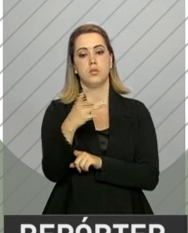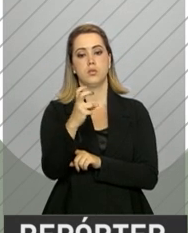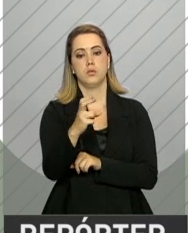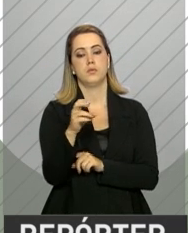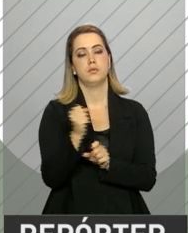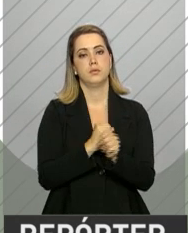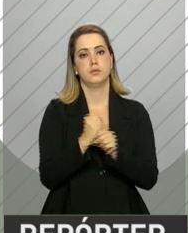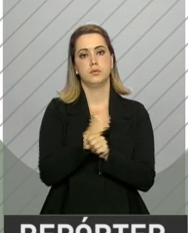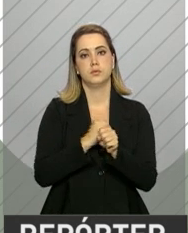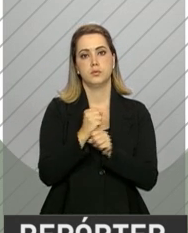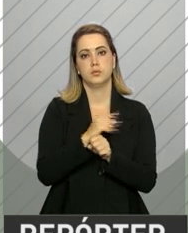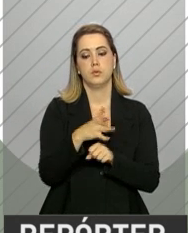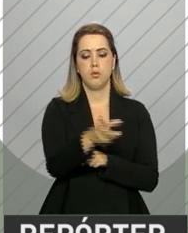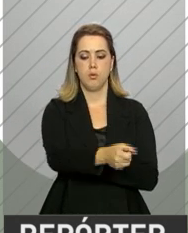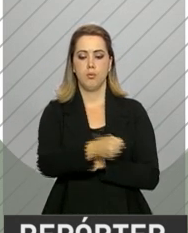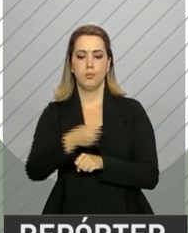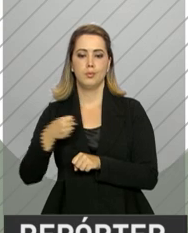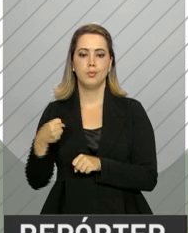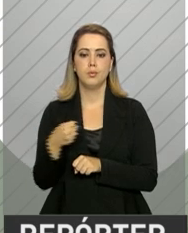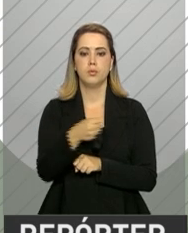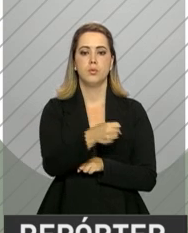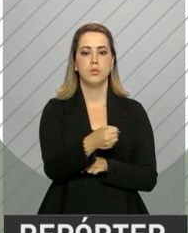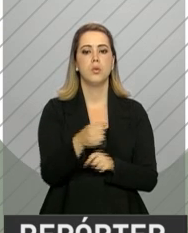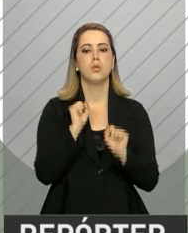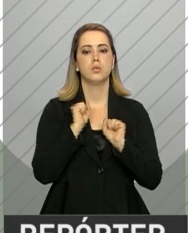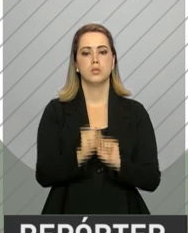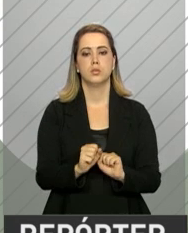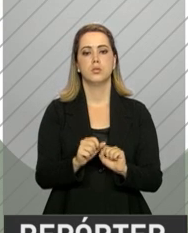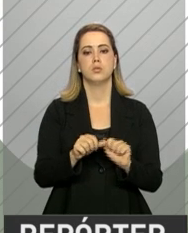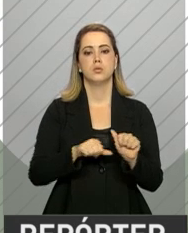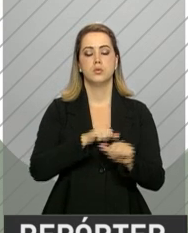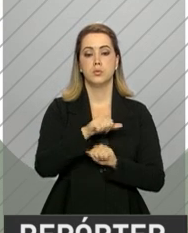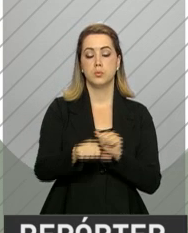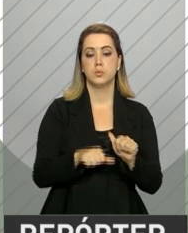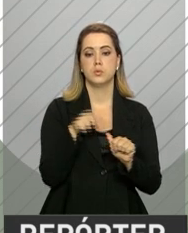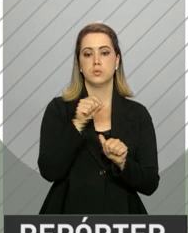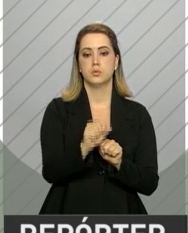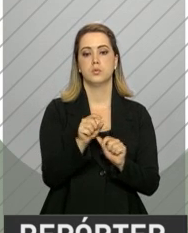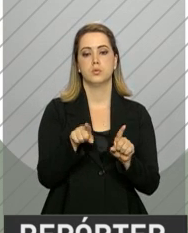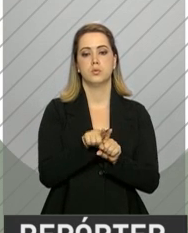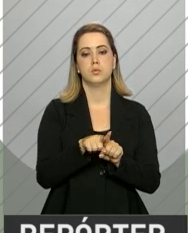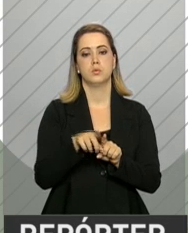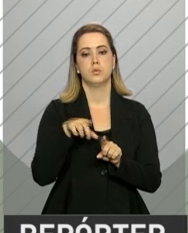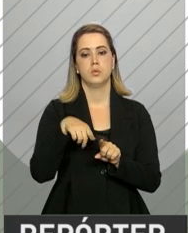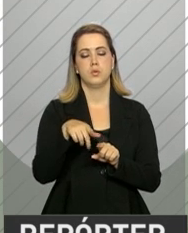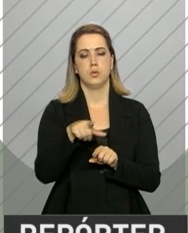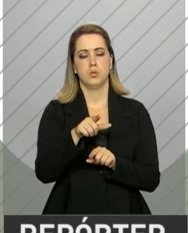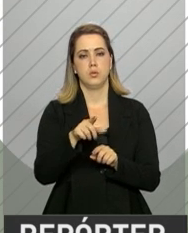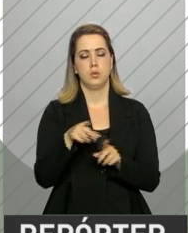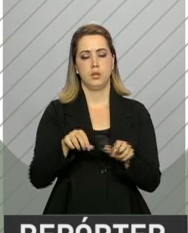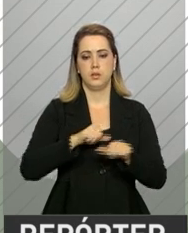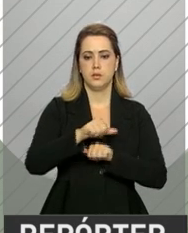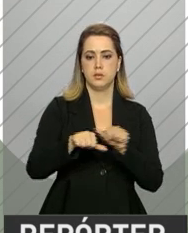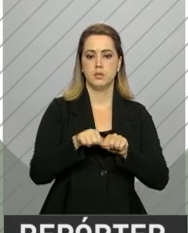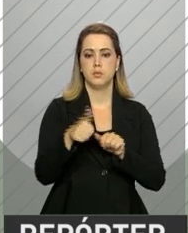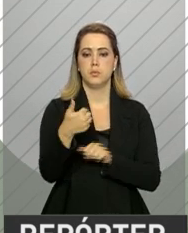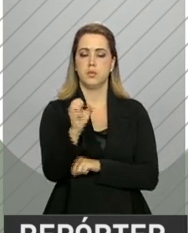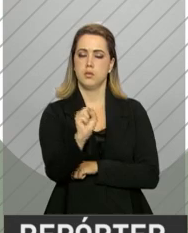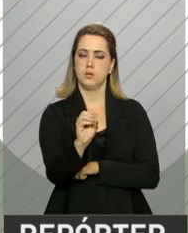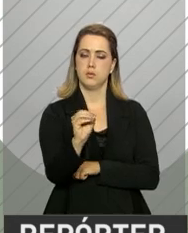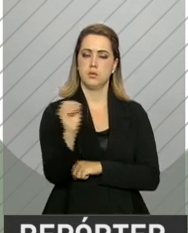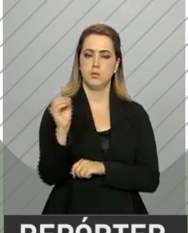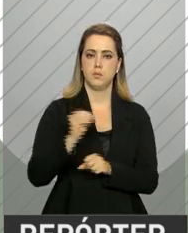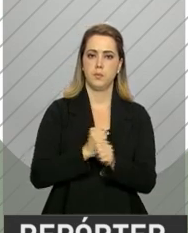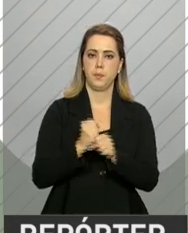ano A Ira pode ser substituída por um refrigerador frost free a economia é de R 180 no